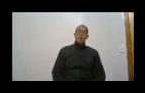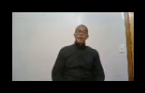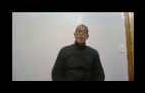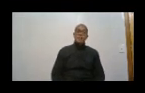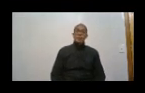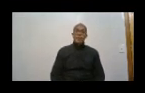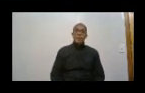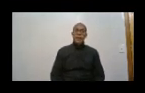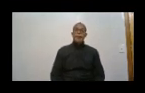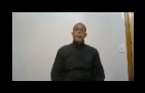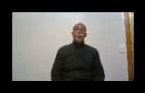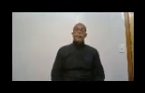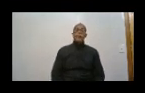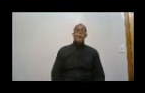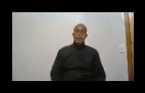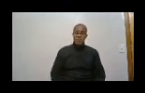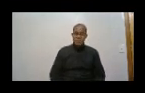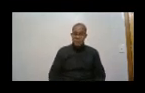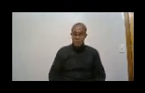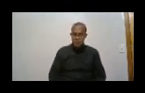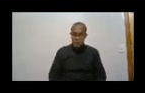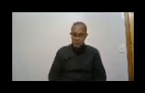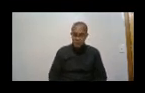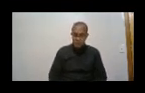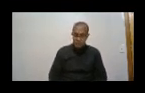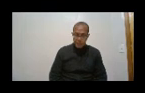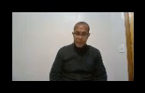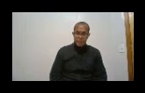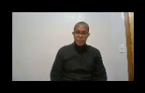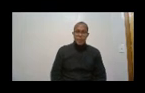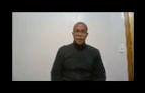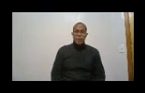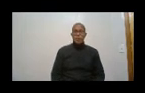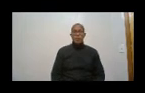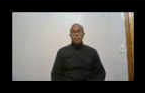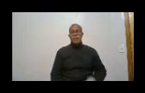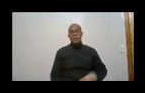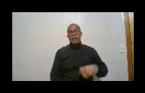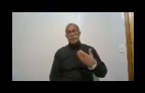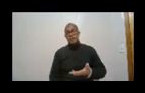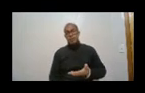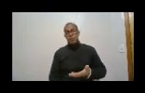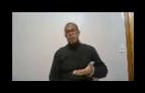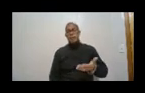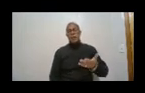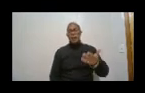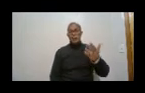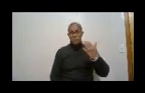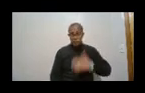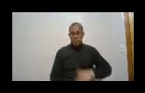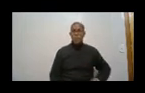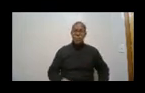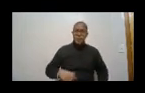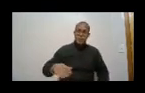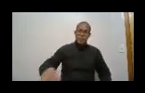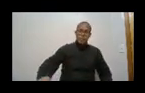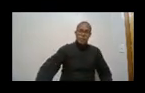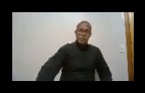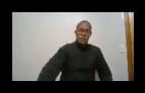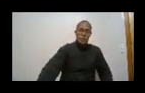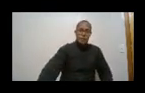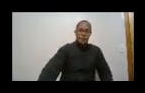para diminuir a ação dele, para provocar uma diminuição da ação do glutamato. Então, o glutamato é excitatório, eu diminuo